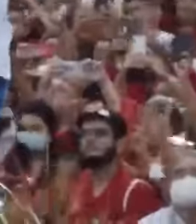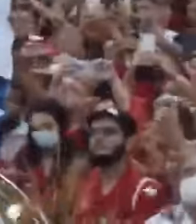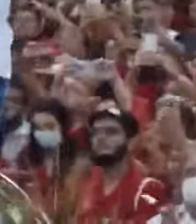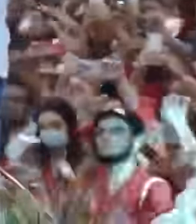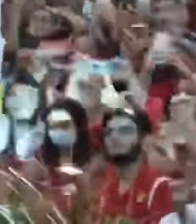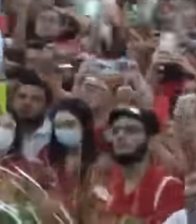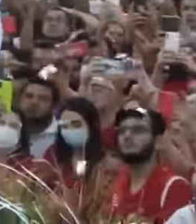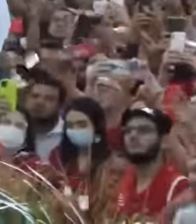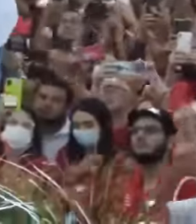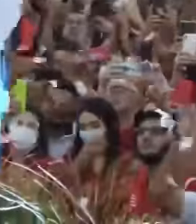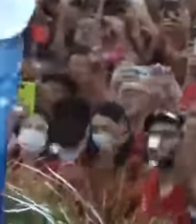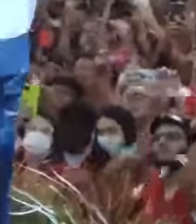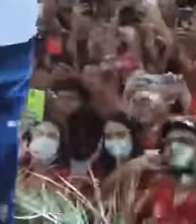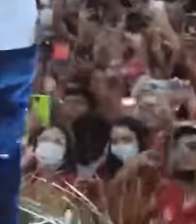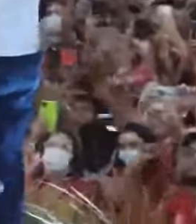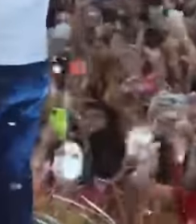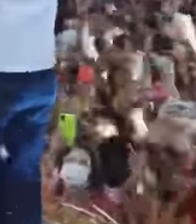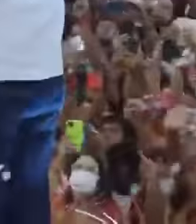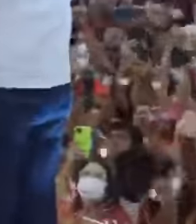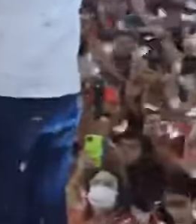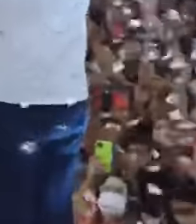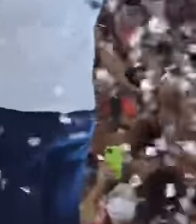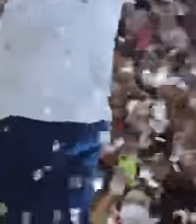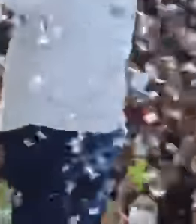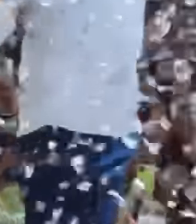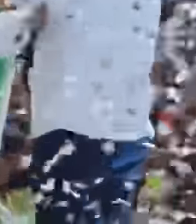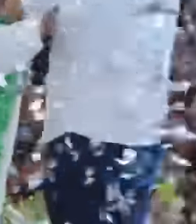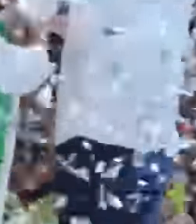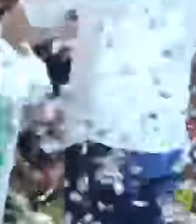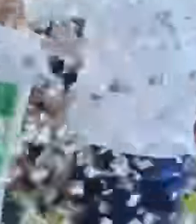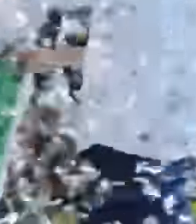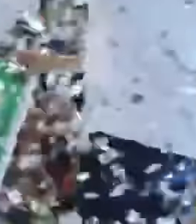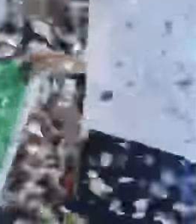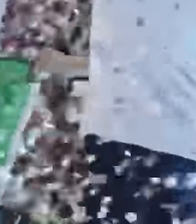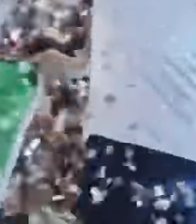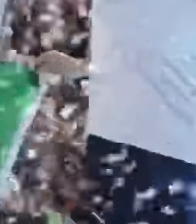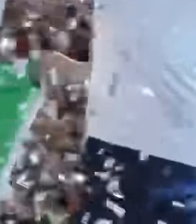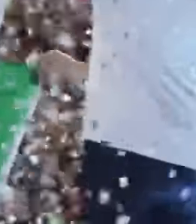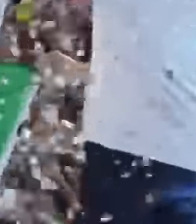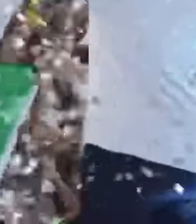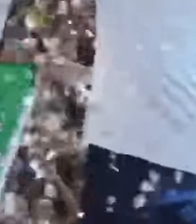feliz. Há uma voz que tentaram